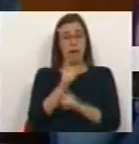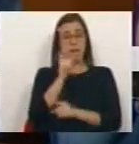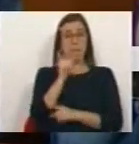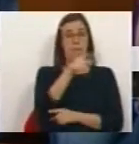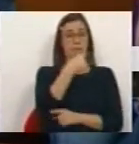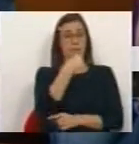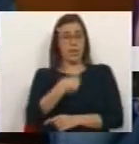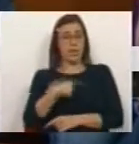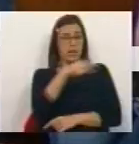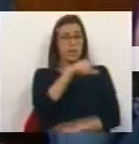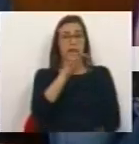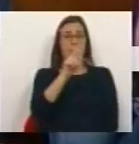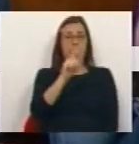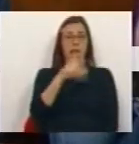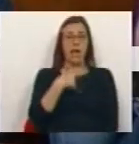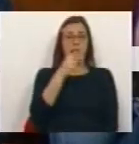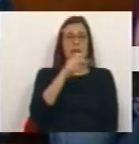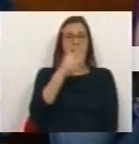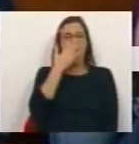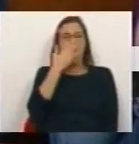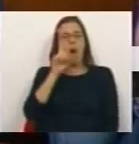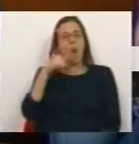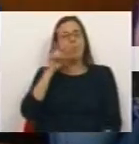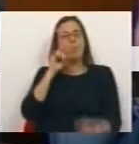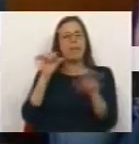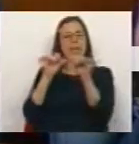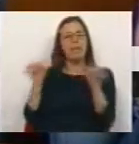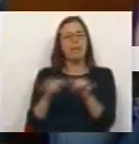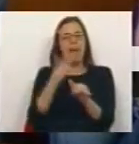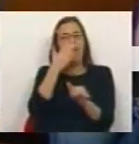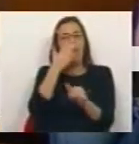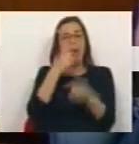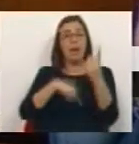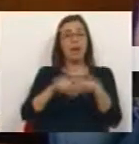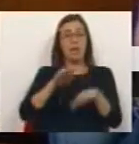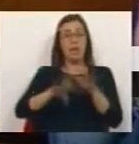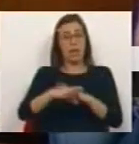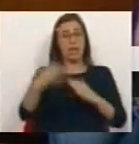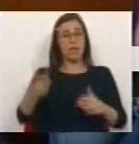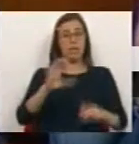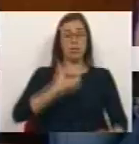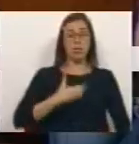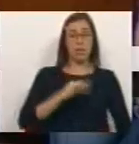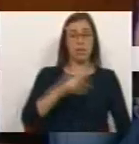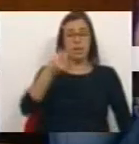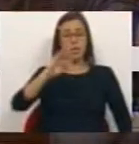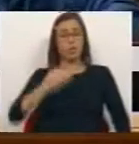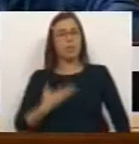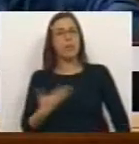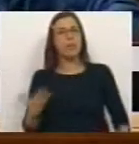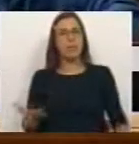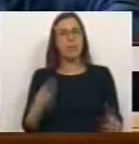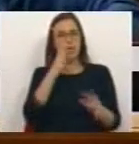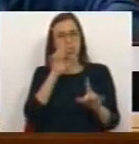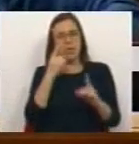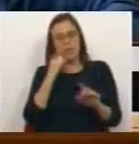do Sr. Deputado Hélder Amaral, é a pseudo-defesa do sistema de transportes por parte da direita, por parte do CDS e por parte do PSD.